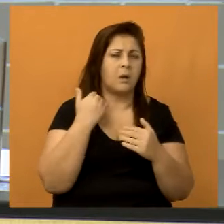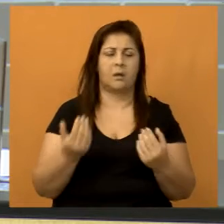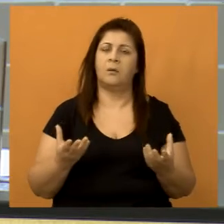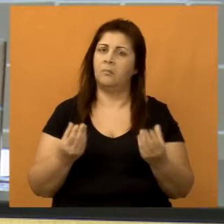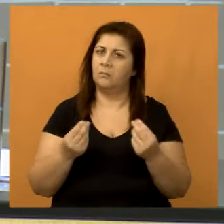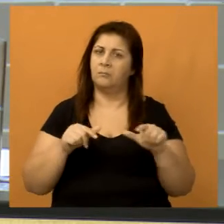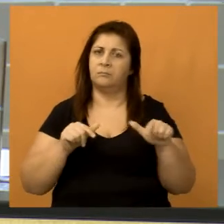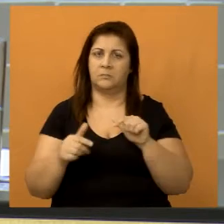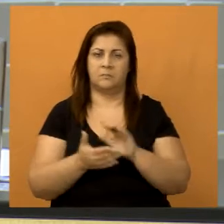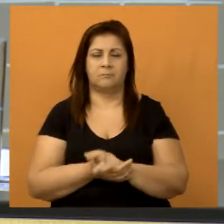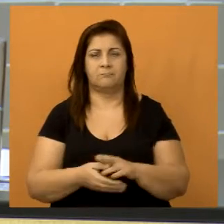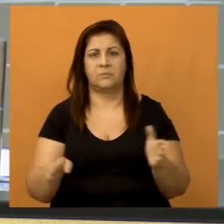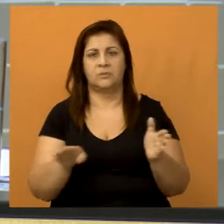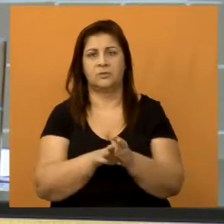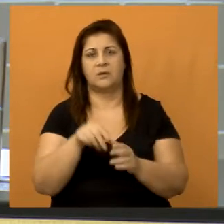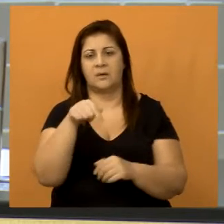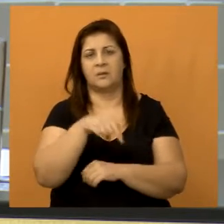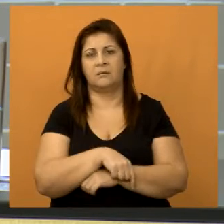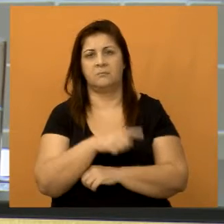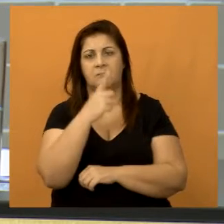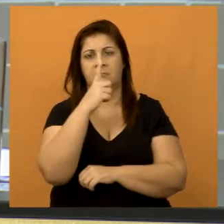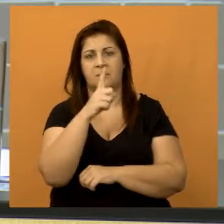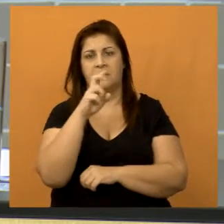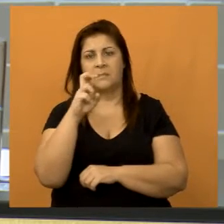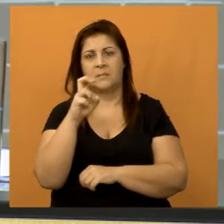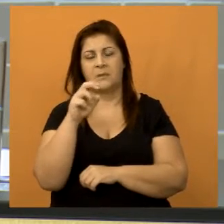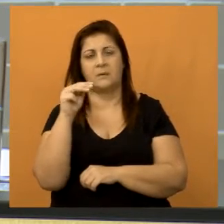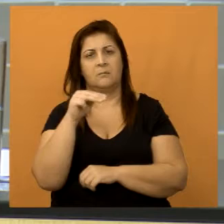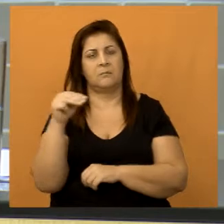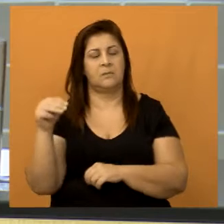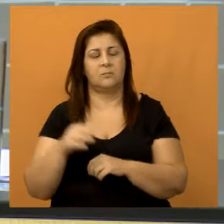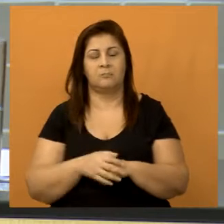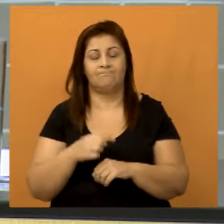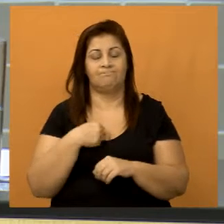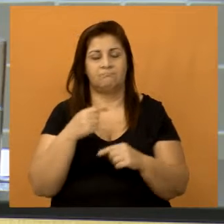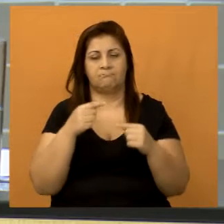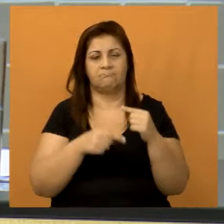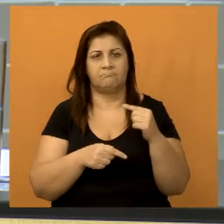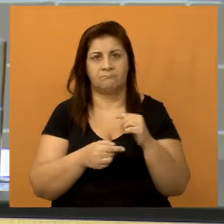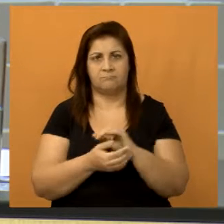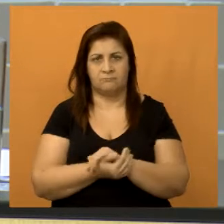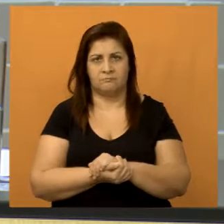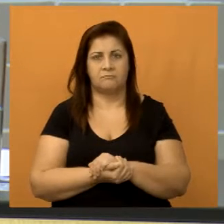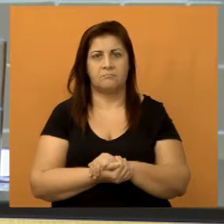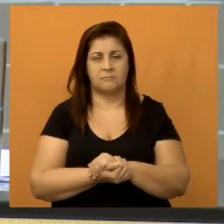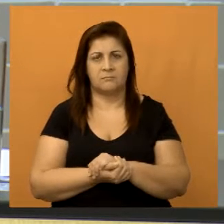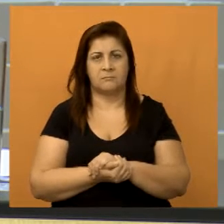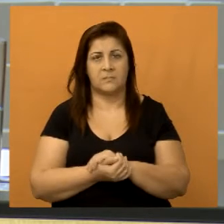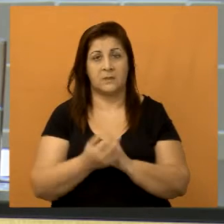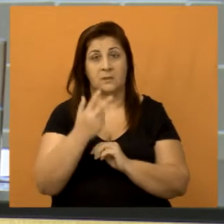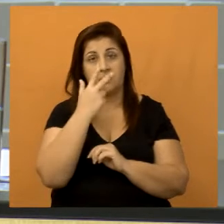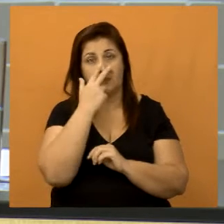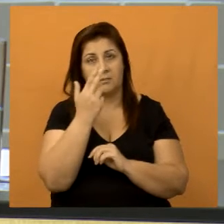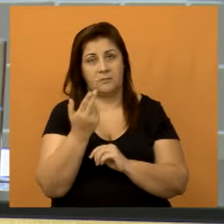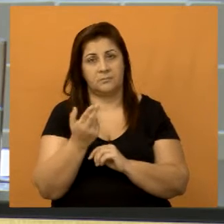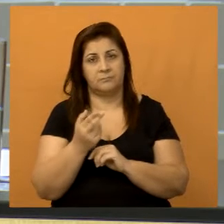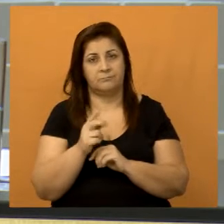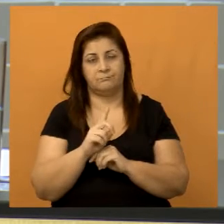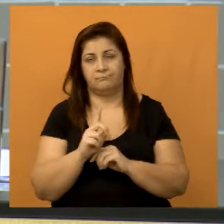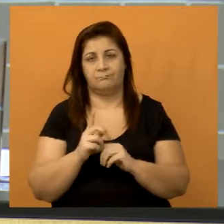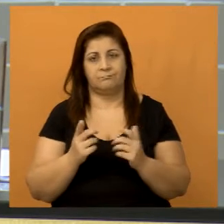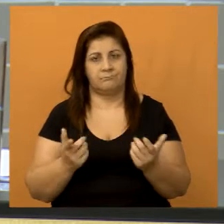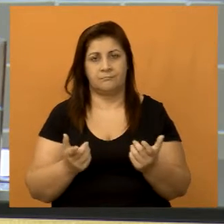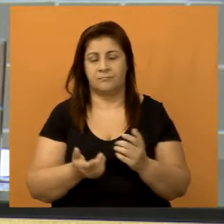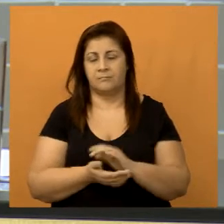trabalho para chegar aqui e dar 15 minutos para um falar. Eu acho que não seria necessário esse desgaste para apresentar